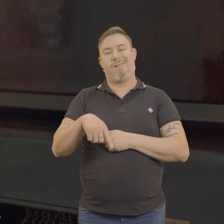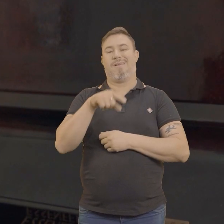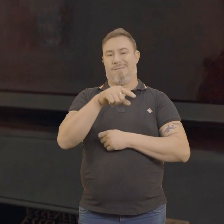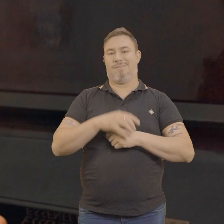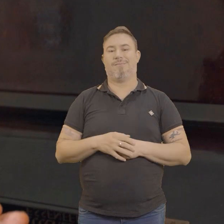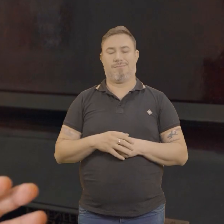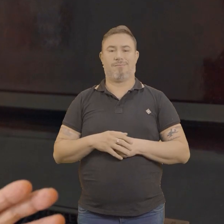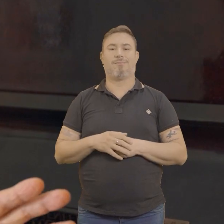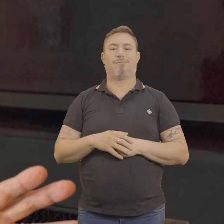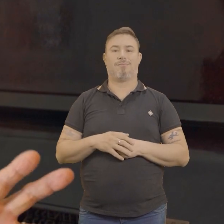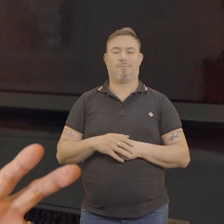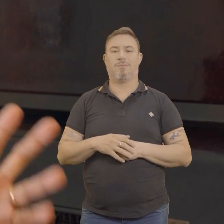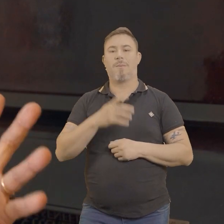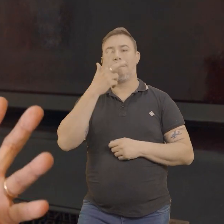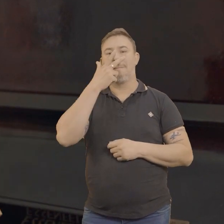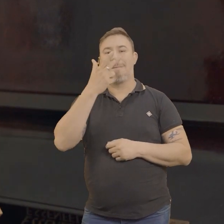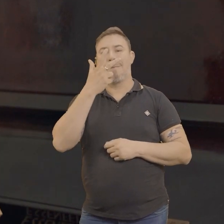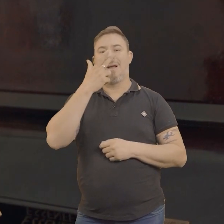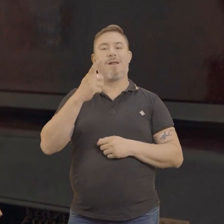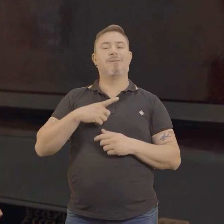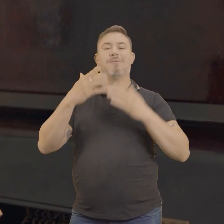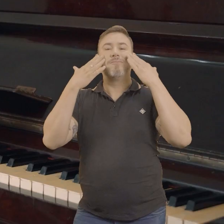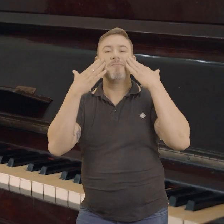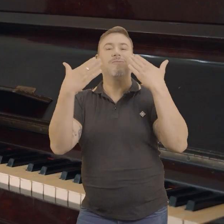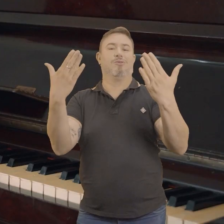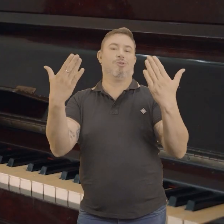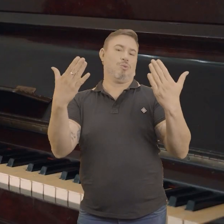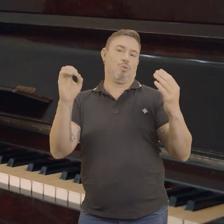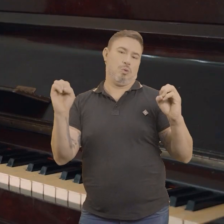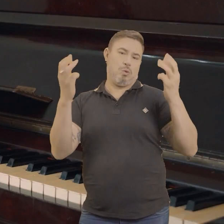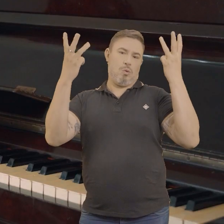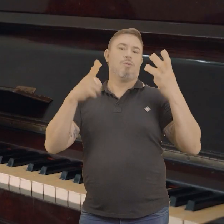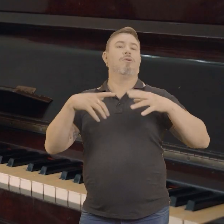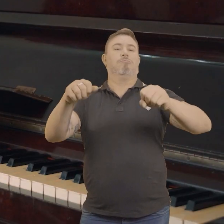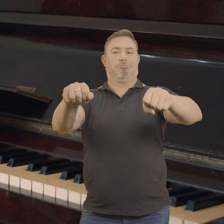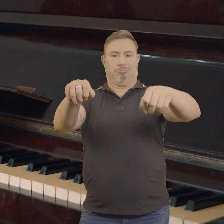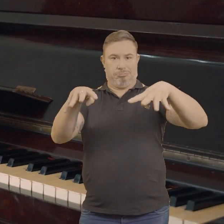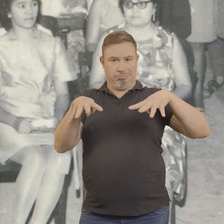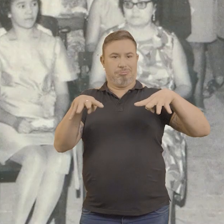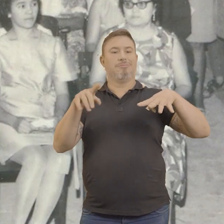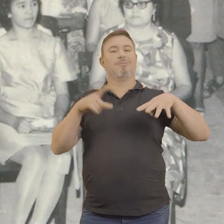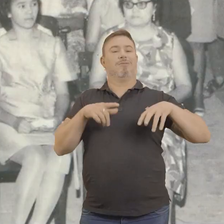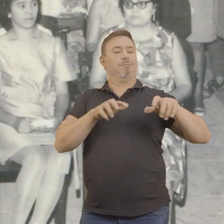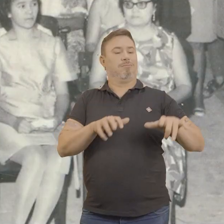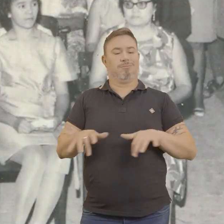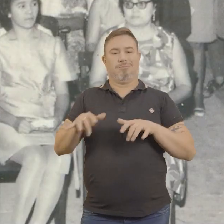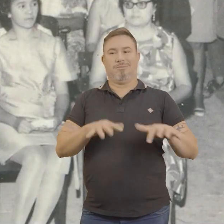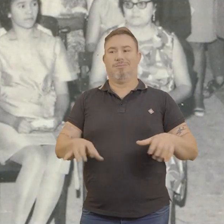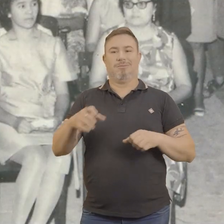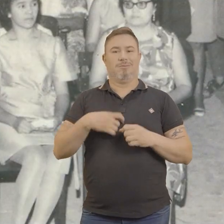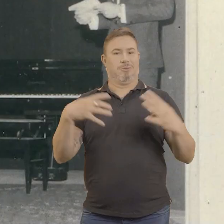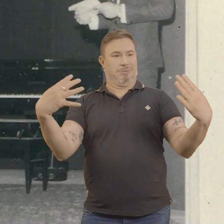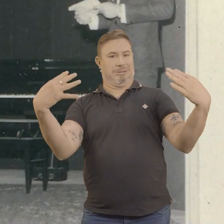Os exames são tipo uma apresentação. Tem plateia, você está fazendo o exame ali, né? Tem